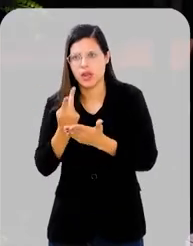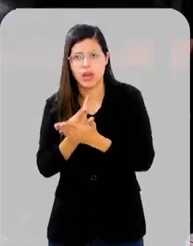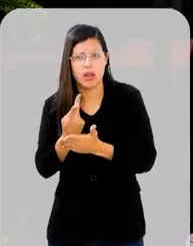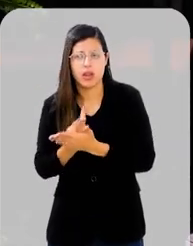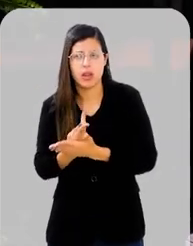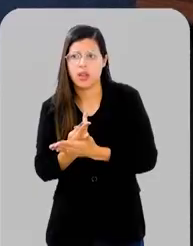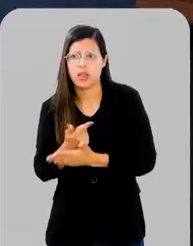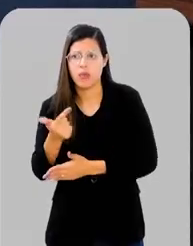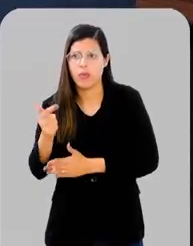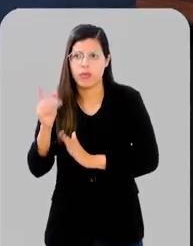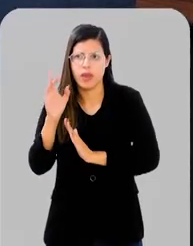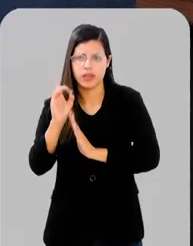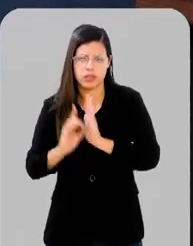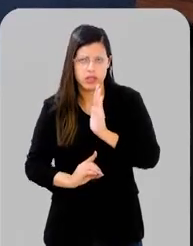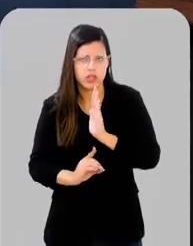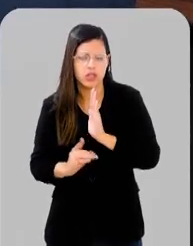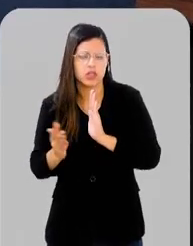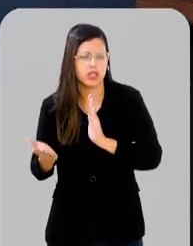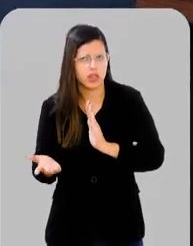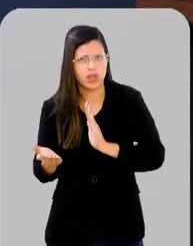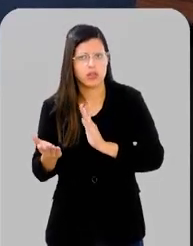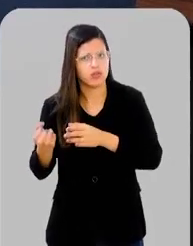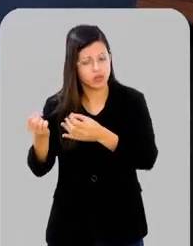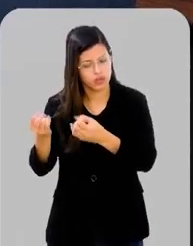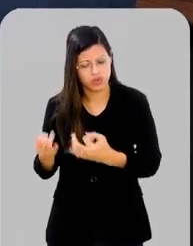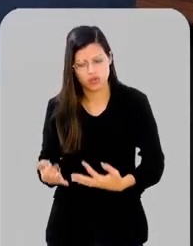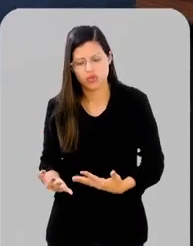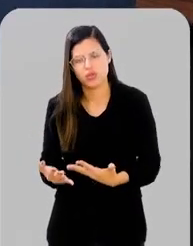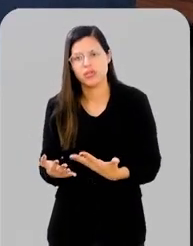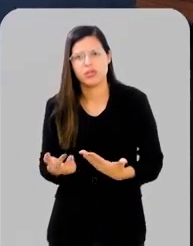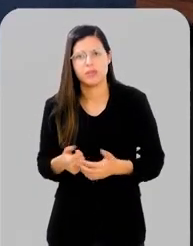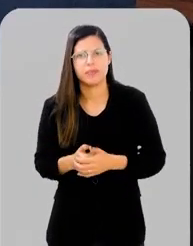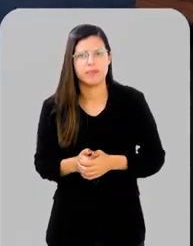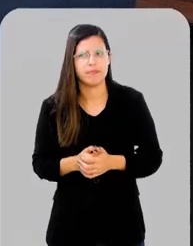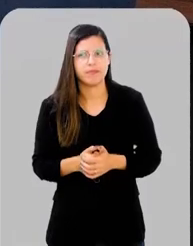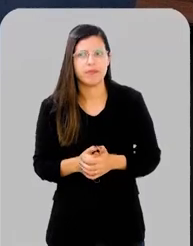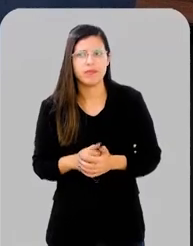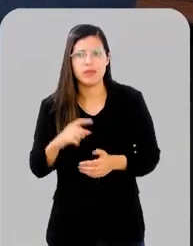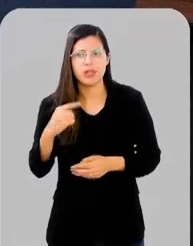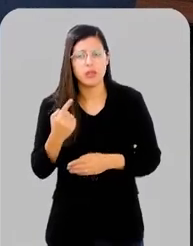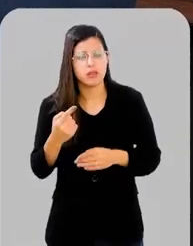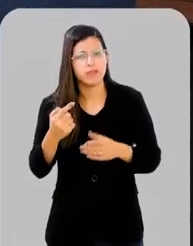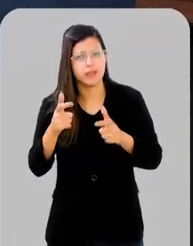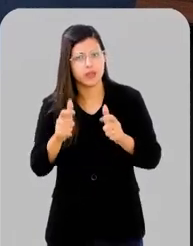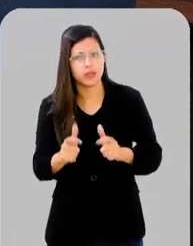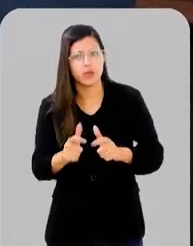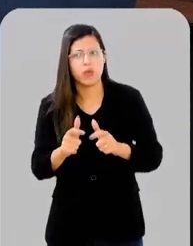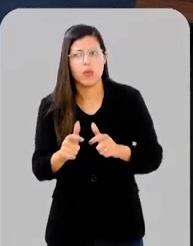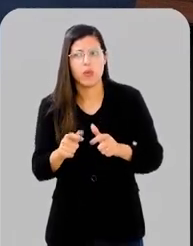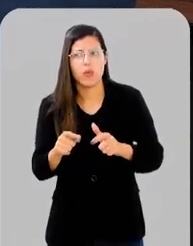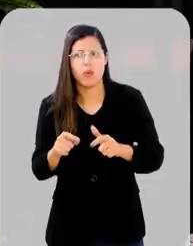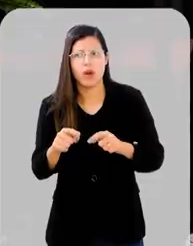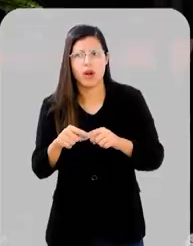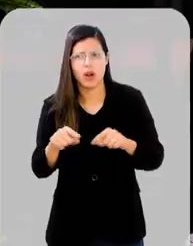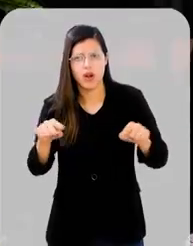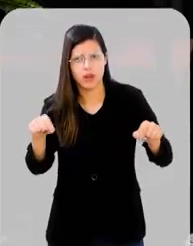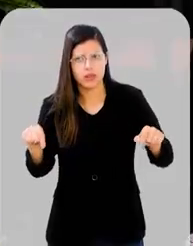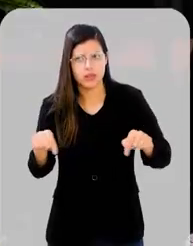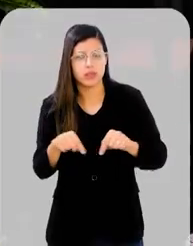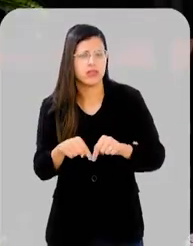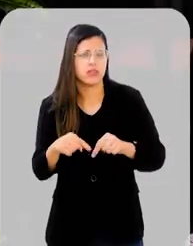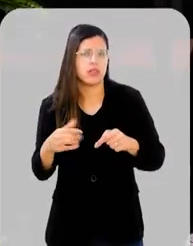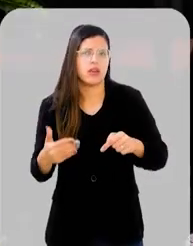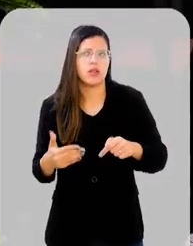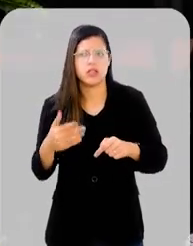você tá errada você não não tem esse direito você não tem isso não tem aquilo então a gente acaba eh sendo também esse lugar o gabinete é